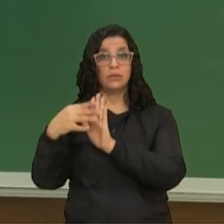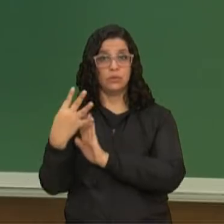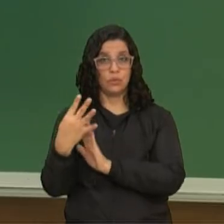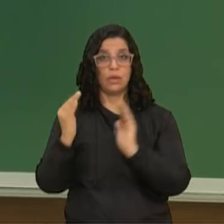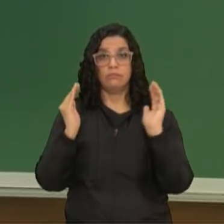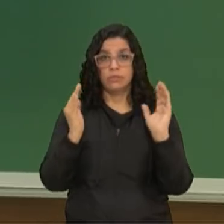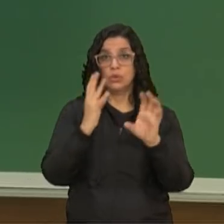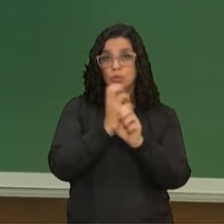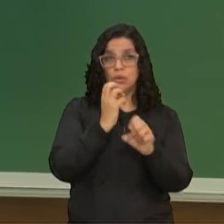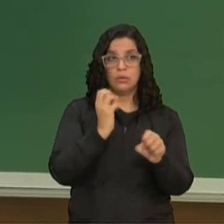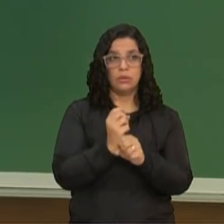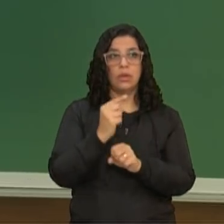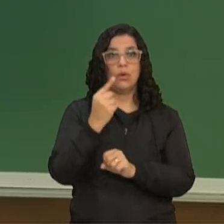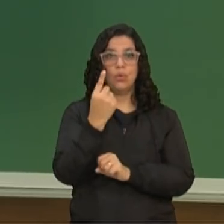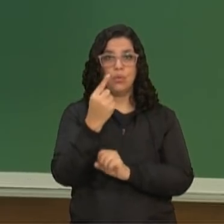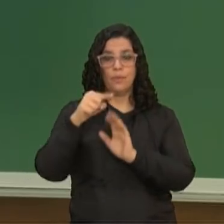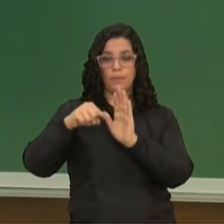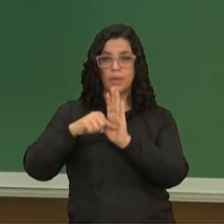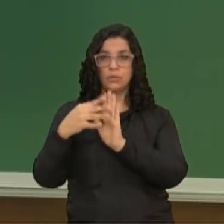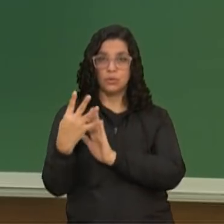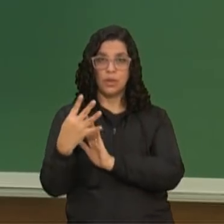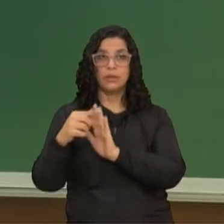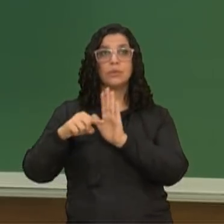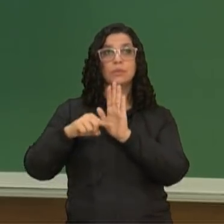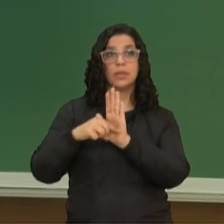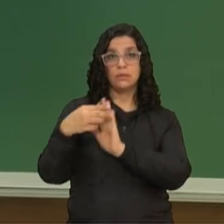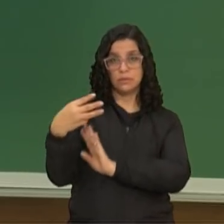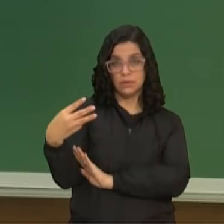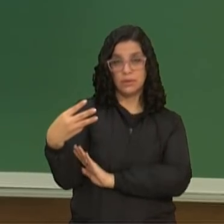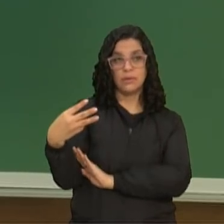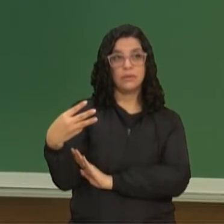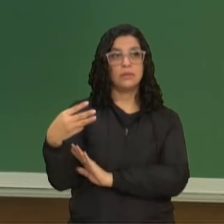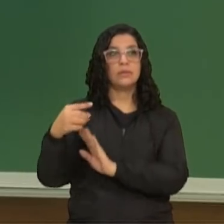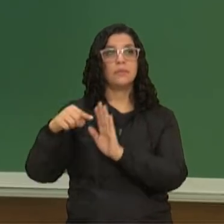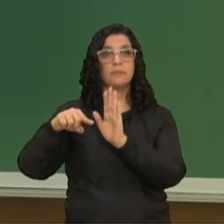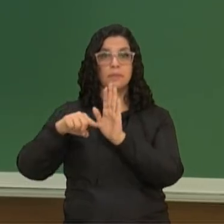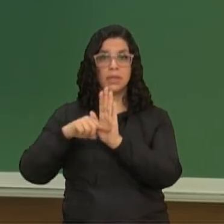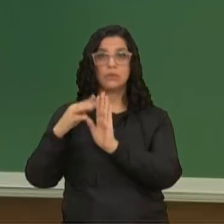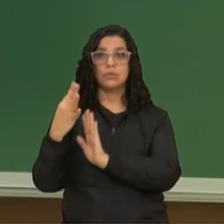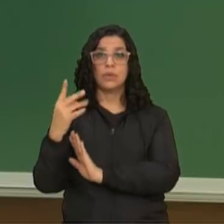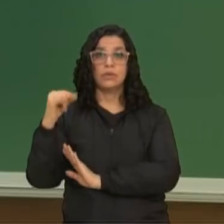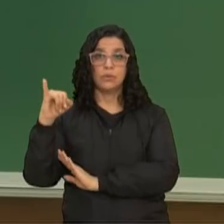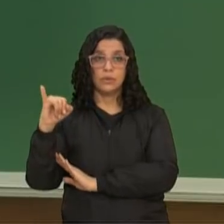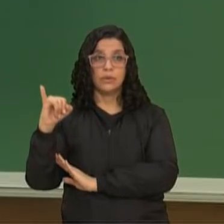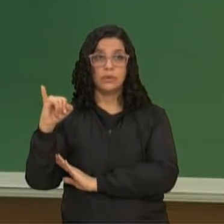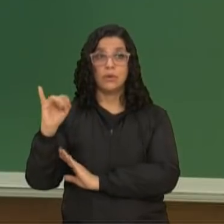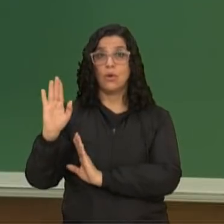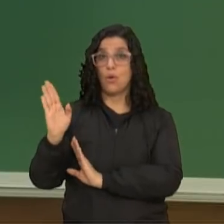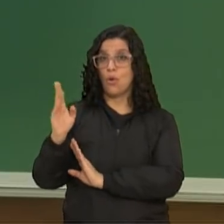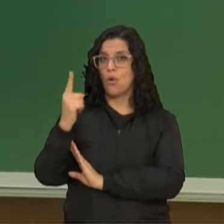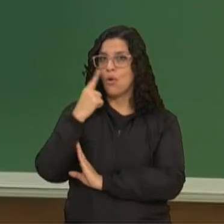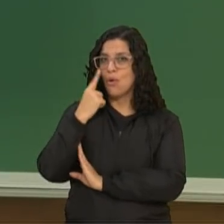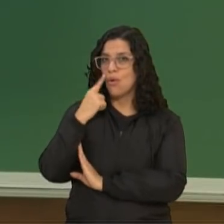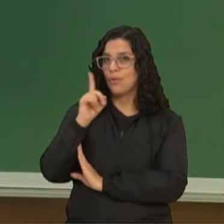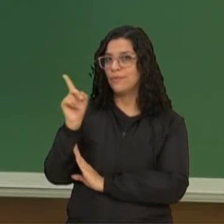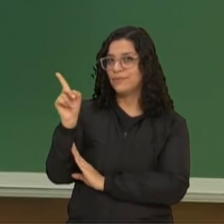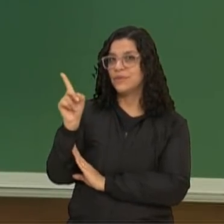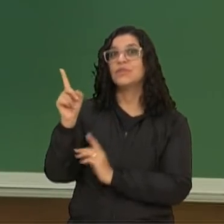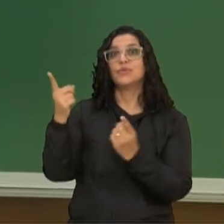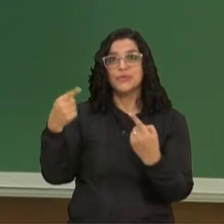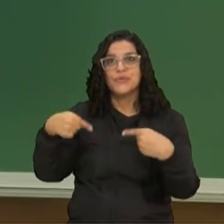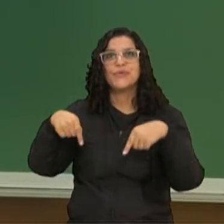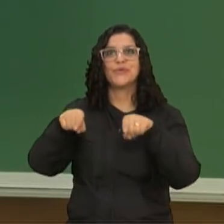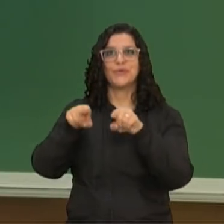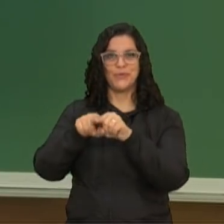reais aqui. 1 menos 4, menos 3. Menos 4i. Opa, é aqui que eu falei, né? Nós vamos ter que